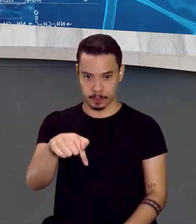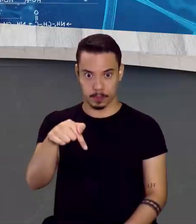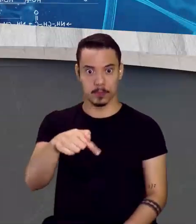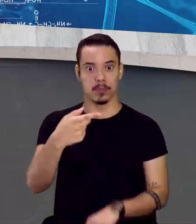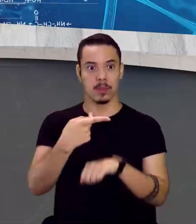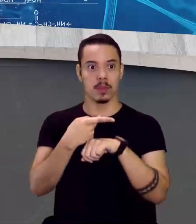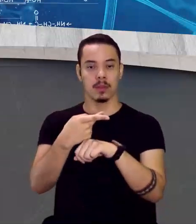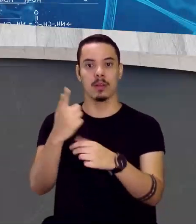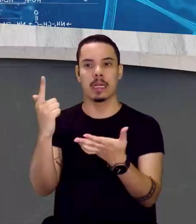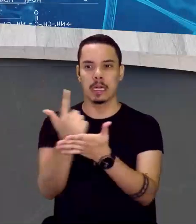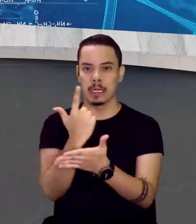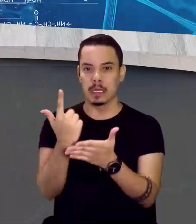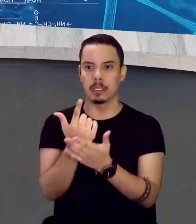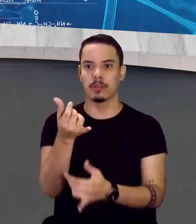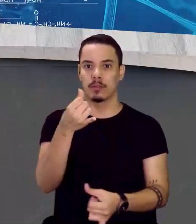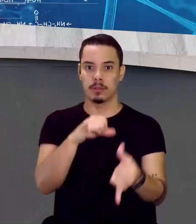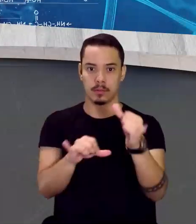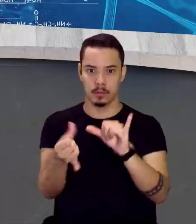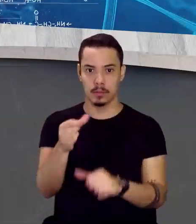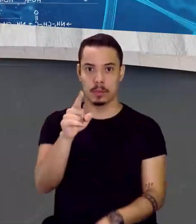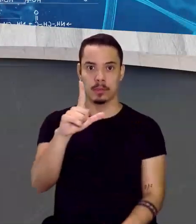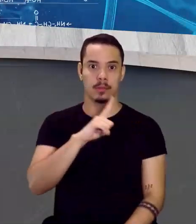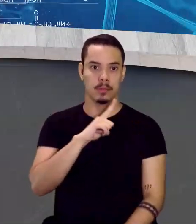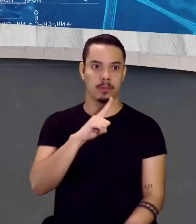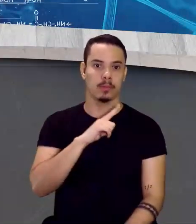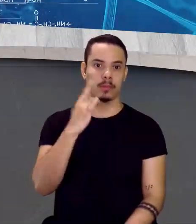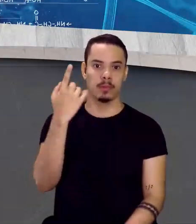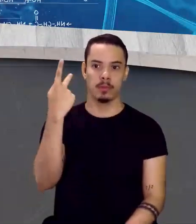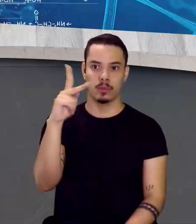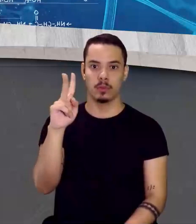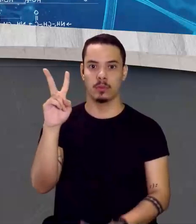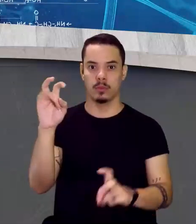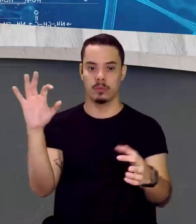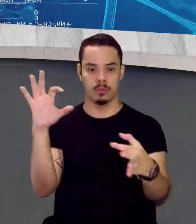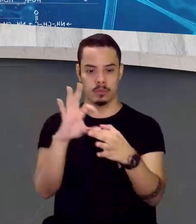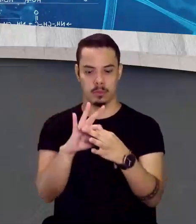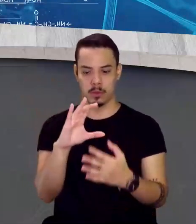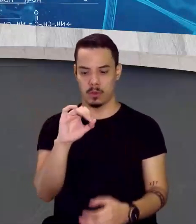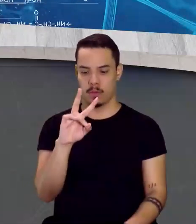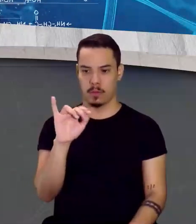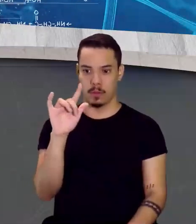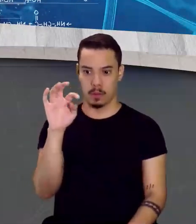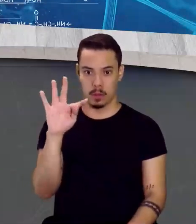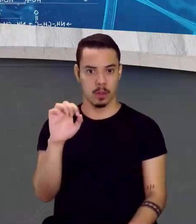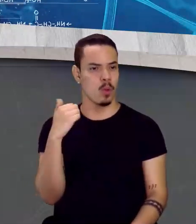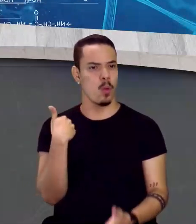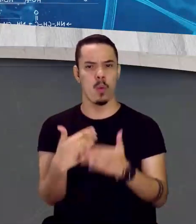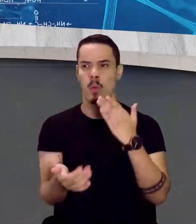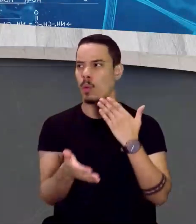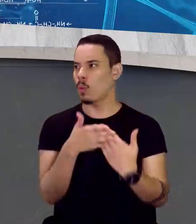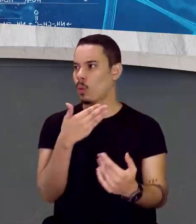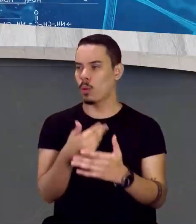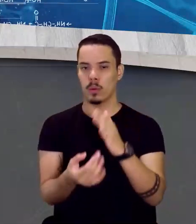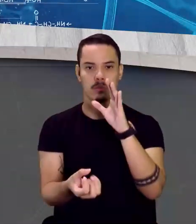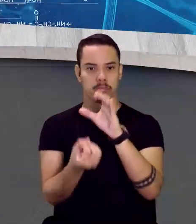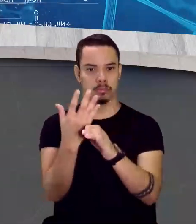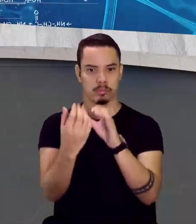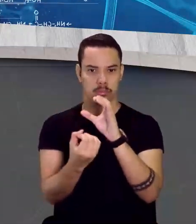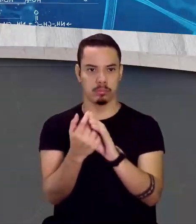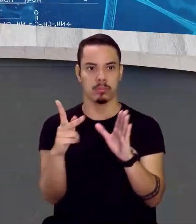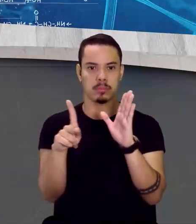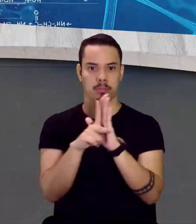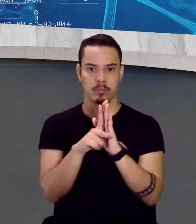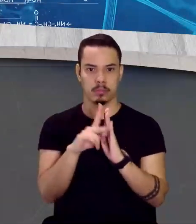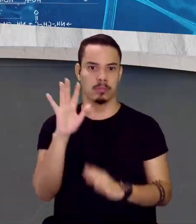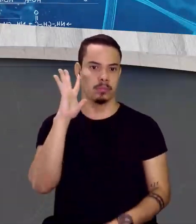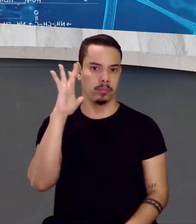Procure o livro de química que você tem lá sobre ligações covalentes ou qualquer fonte de